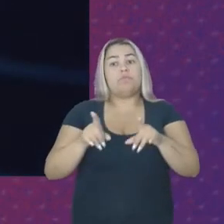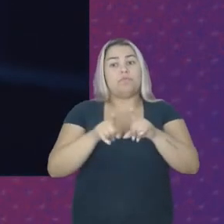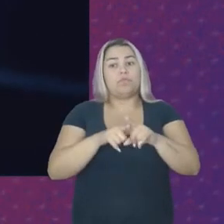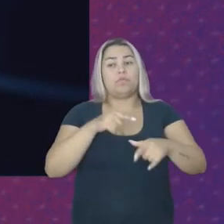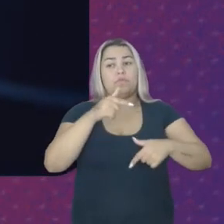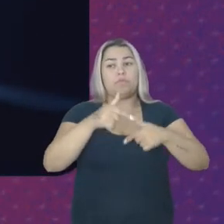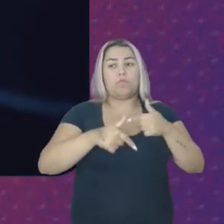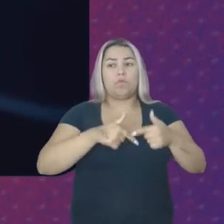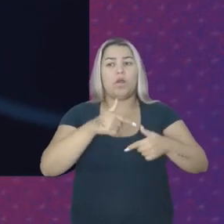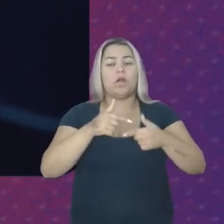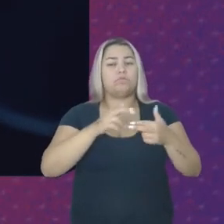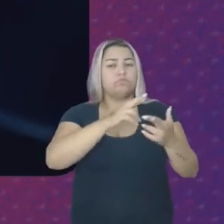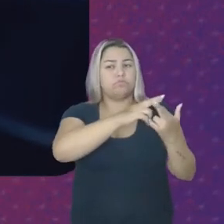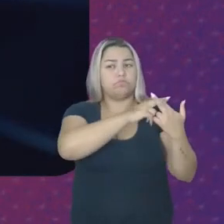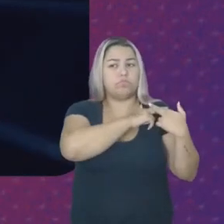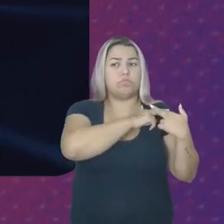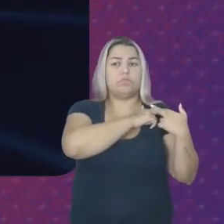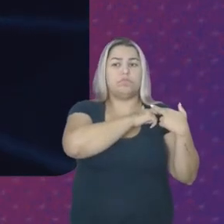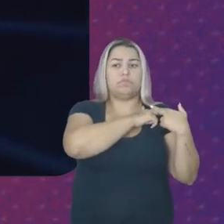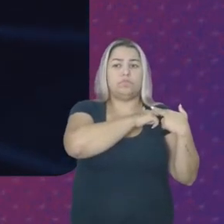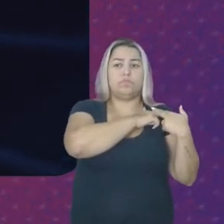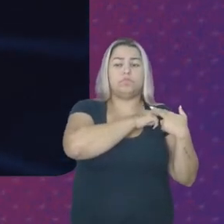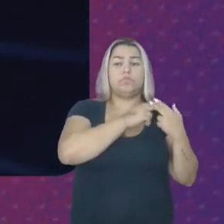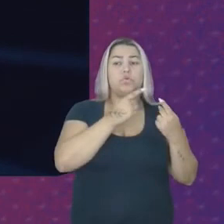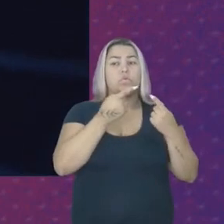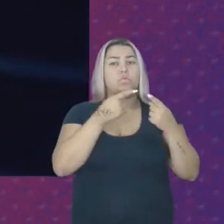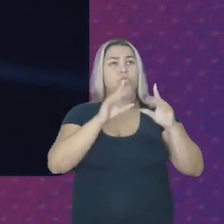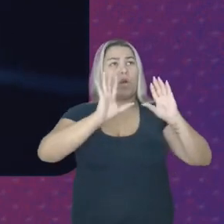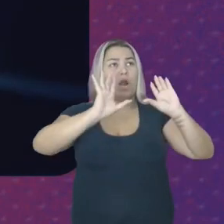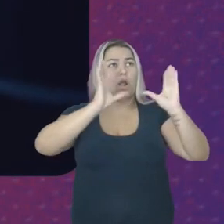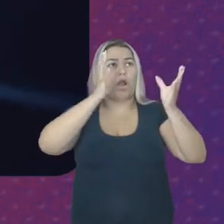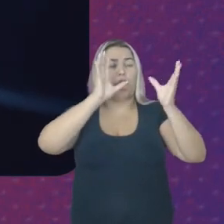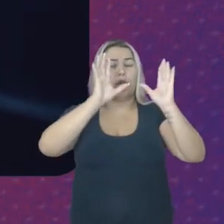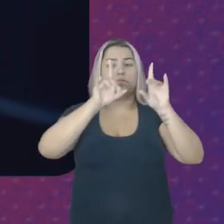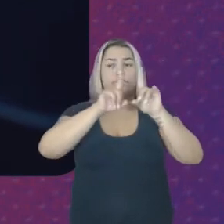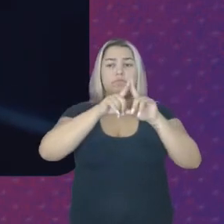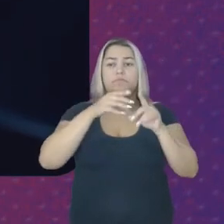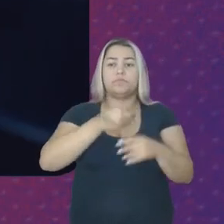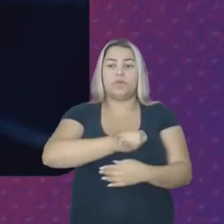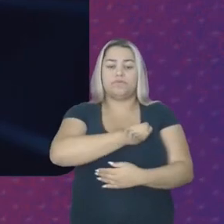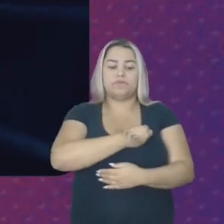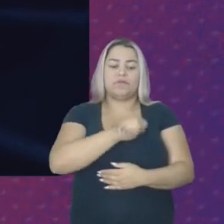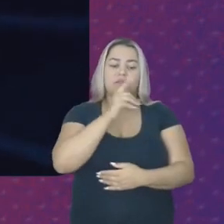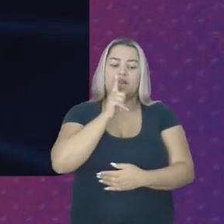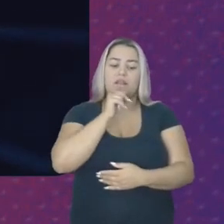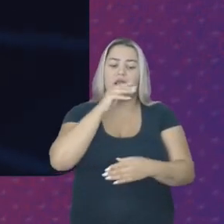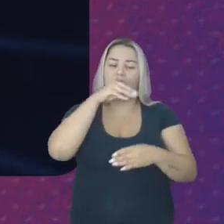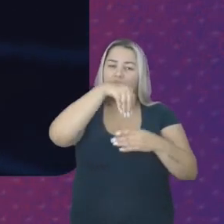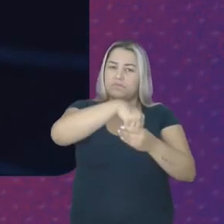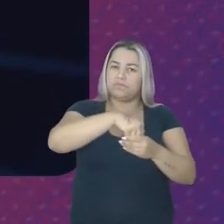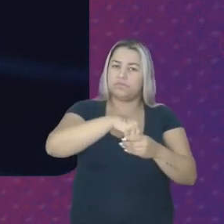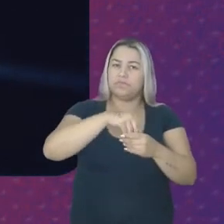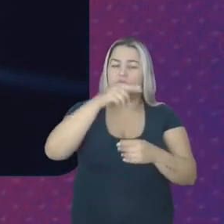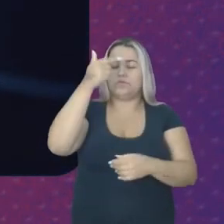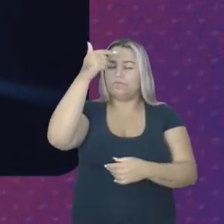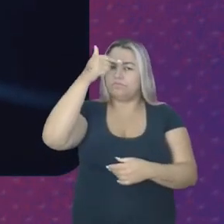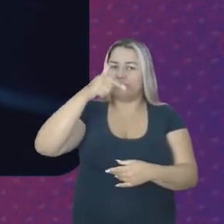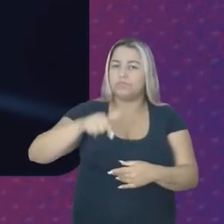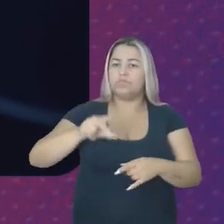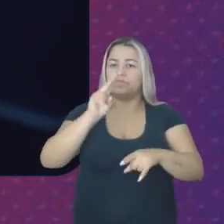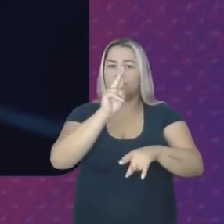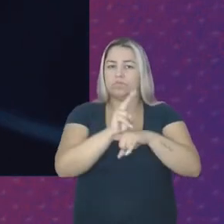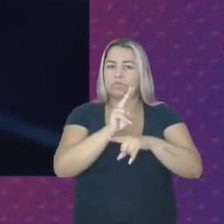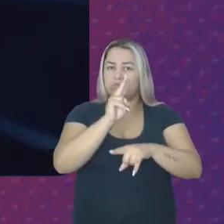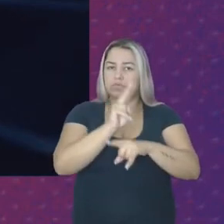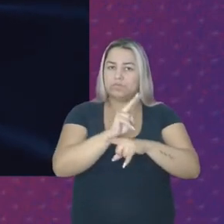produção responsável, como agir contra a crise climática, sobre a vida na água e como que nós conseguimos conservar os